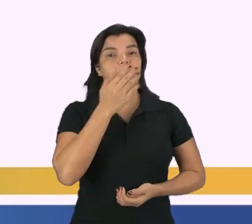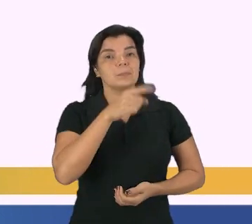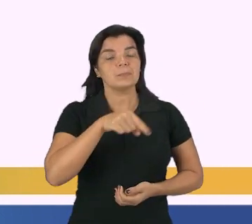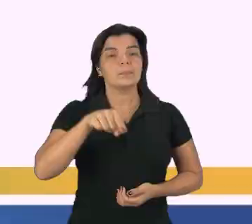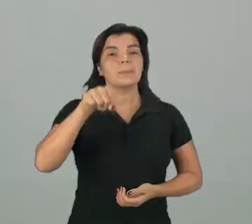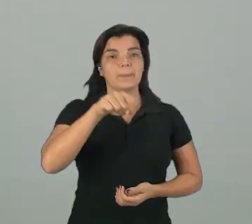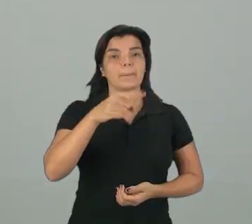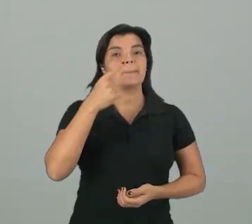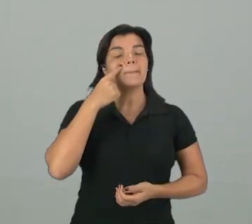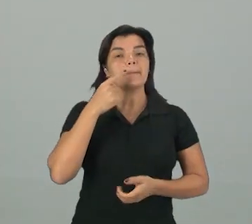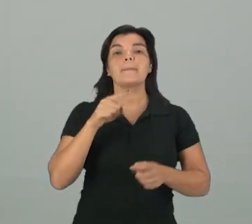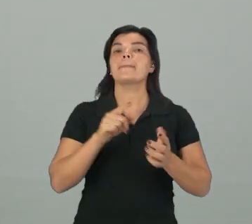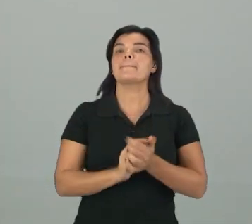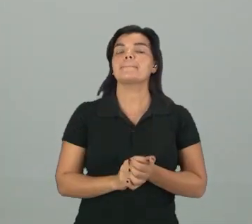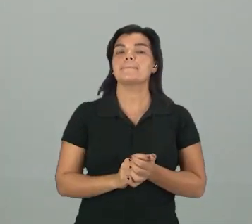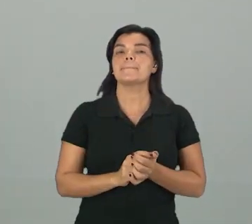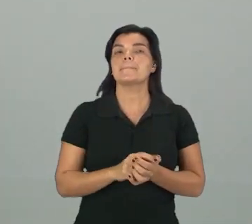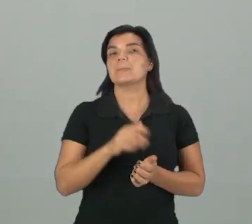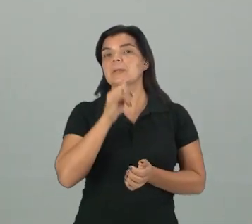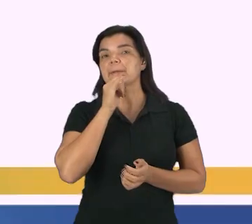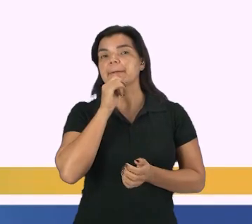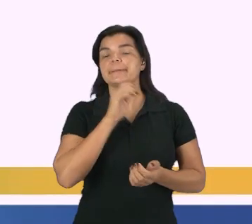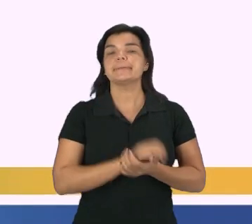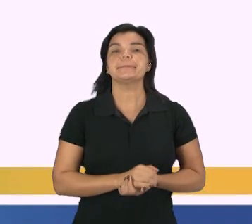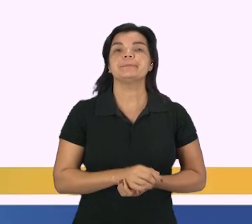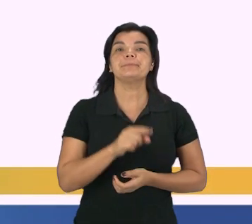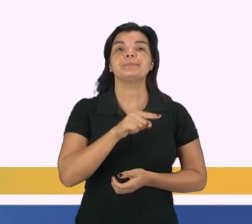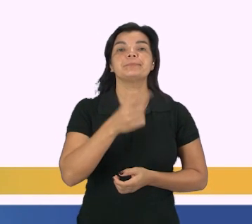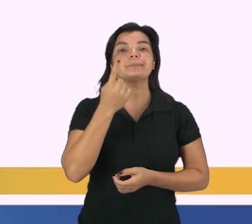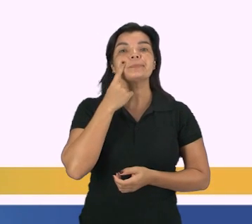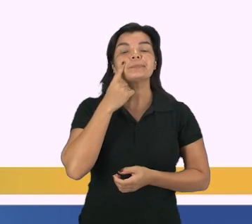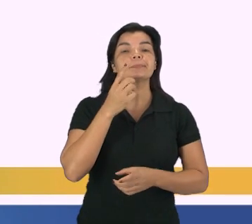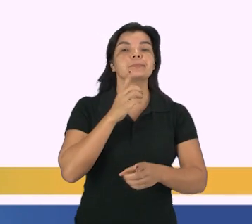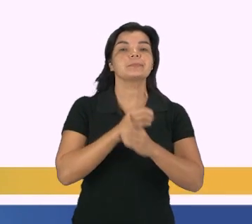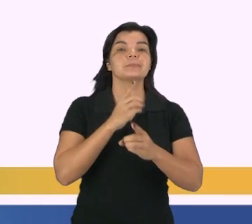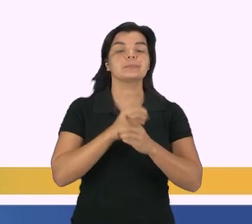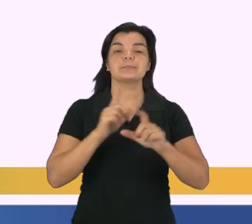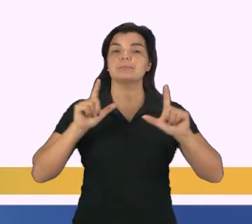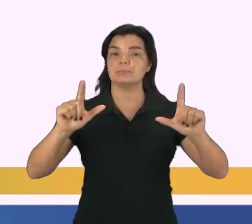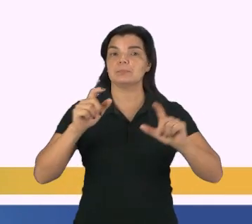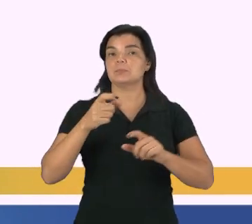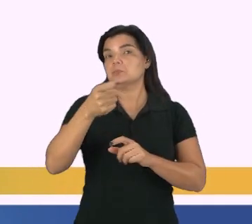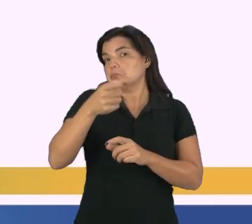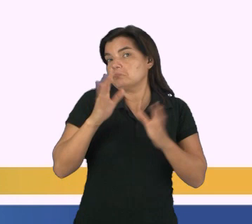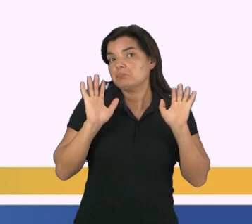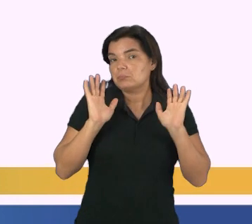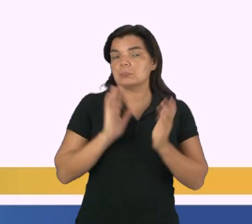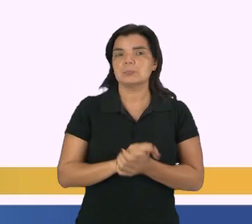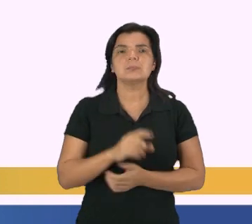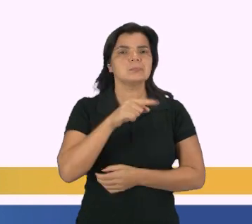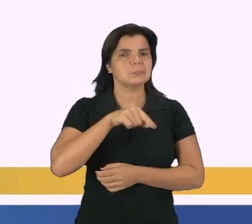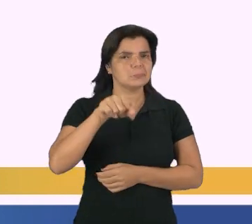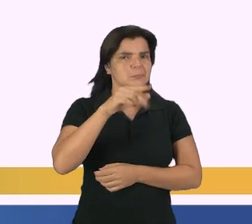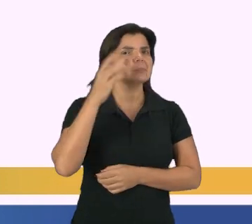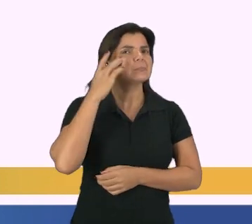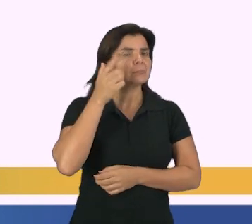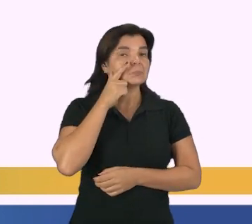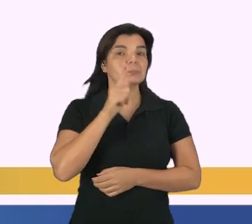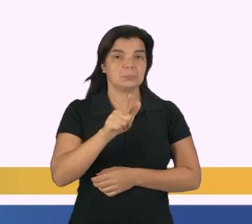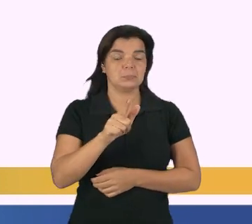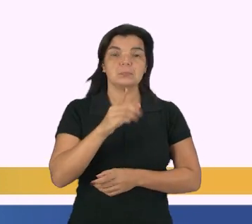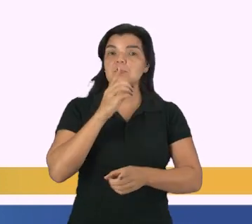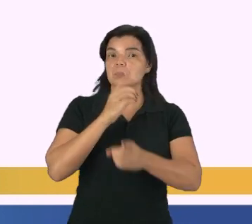para vocês, turma, vou colocar vocês aqui, eu quero que vocês identifiquem a placa X para mim. Será que vocês